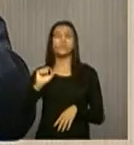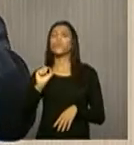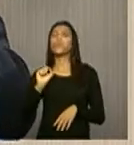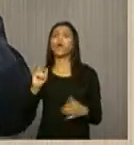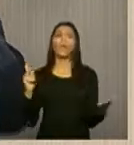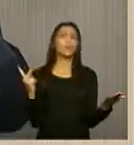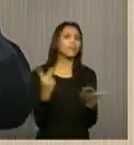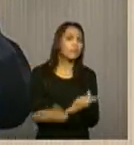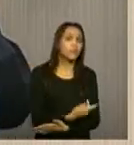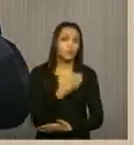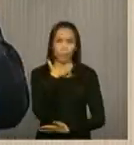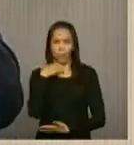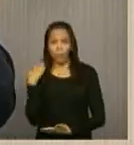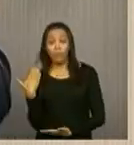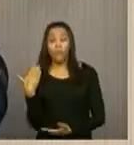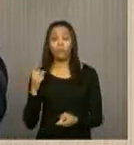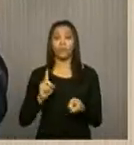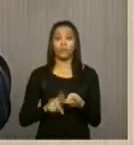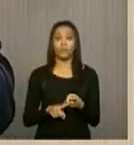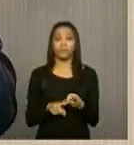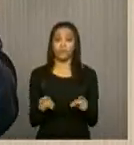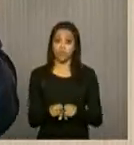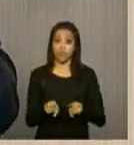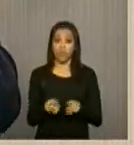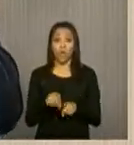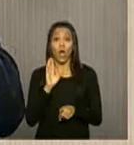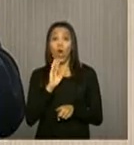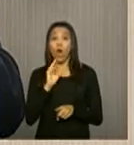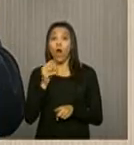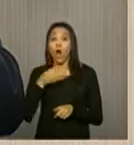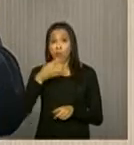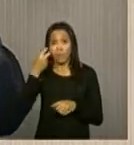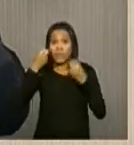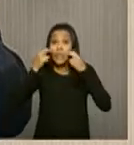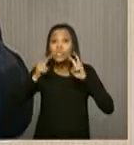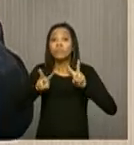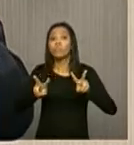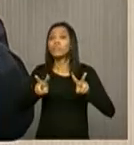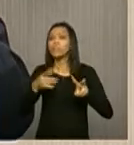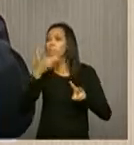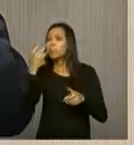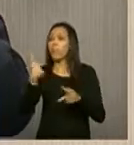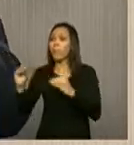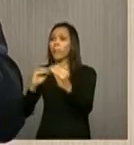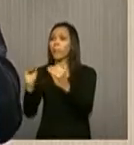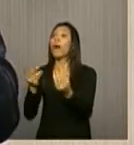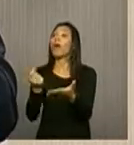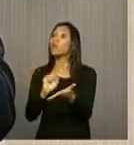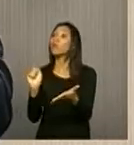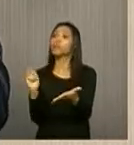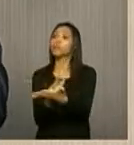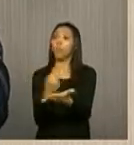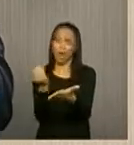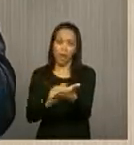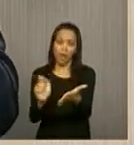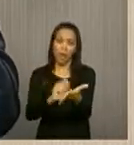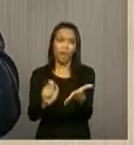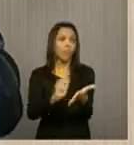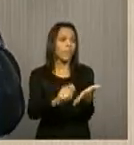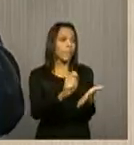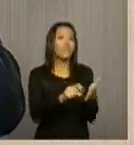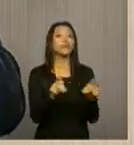faleceu e com isso ouvimos várias testemunhas em especial a família na então as